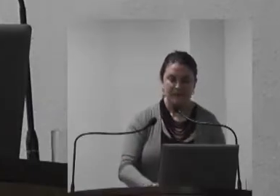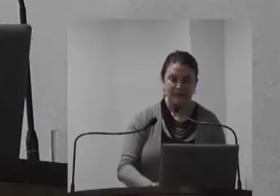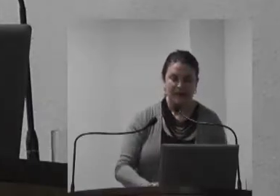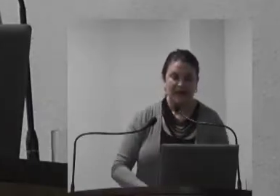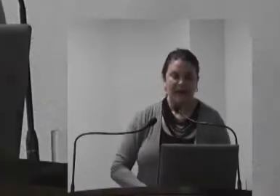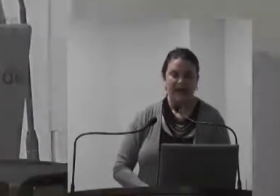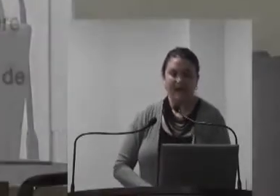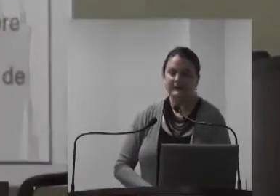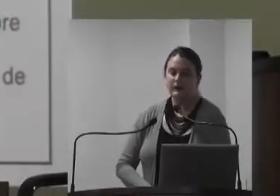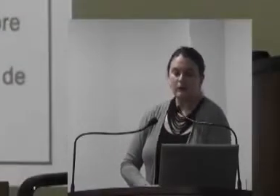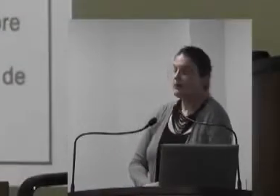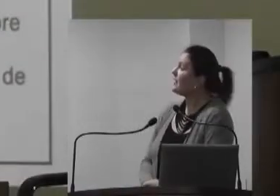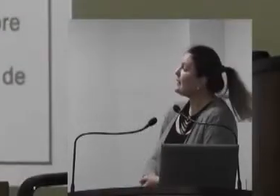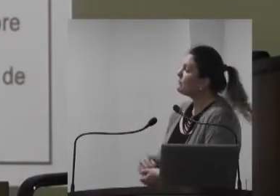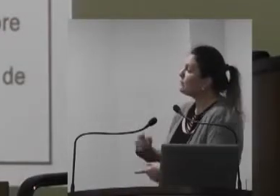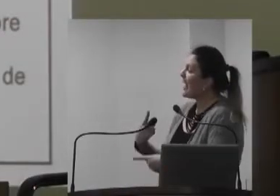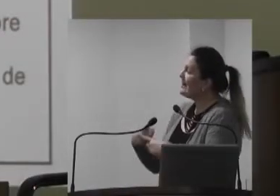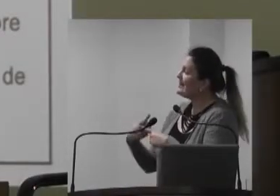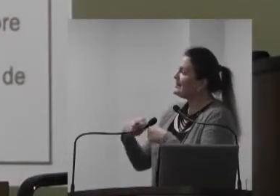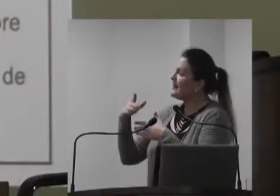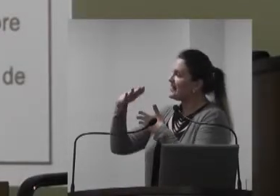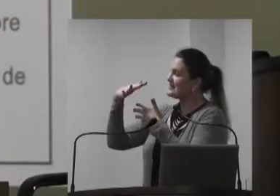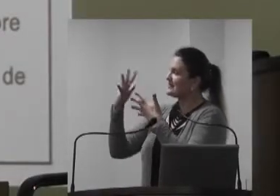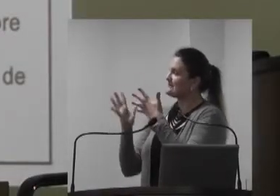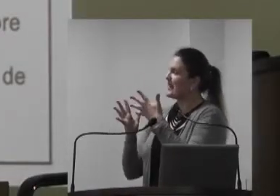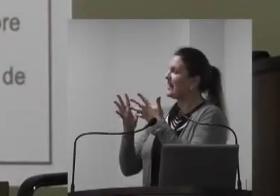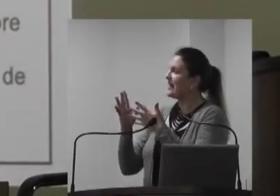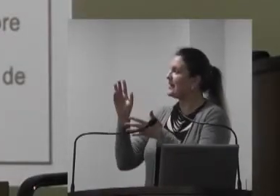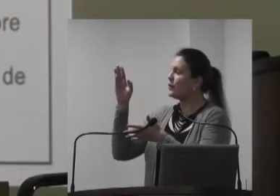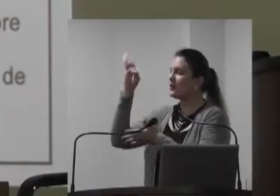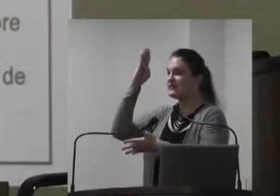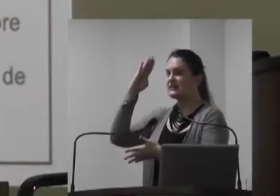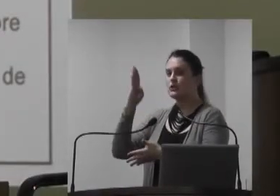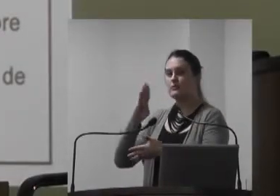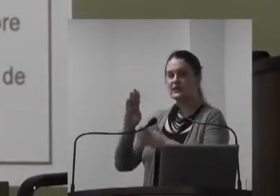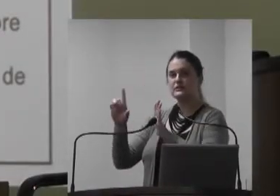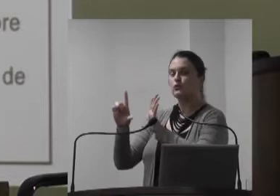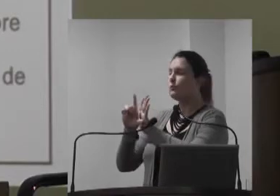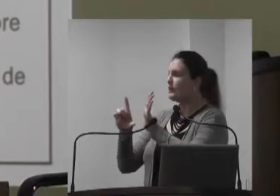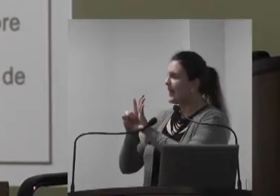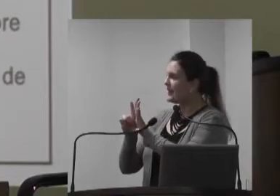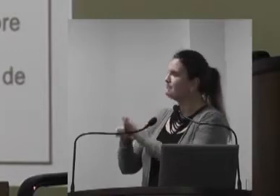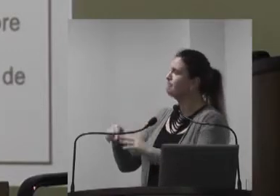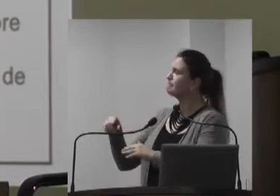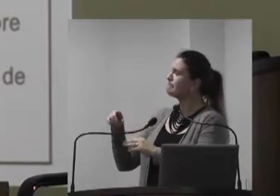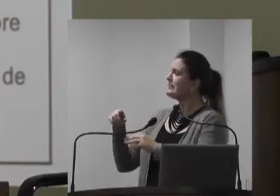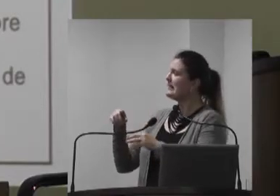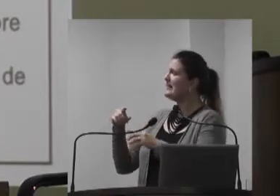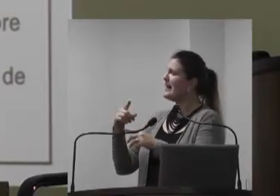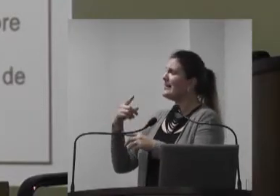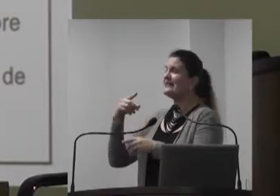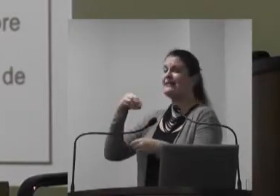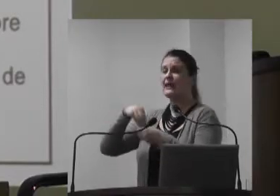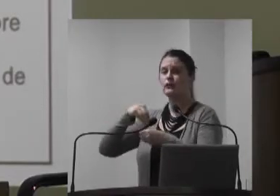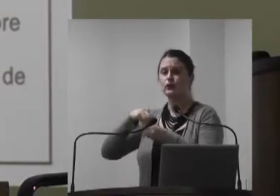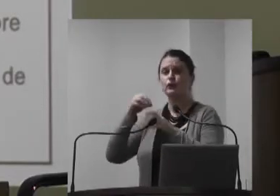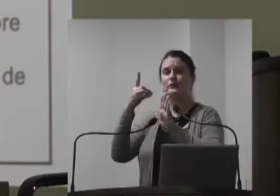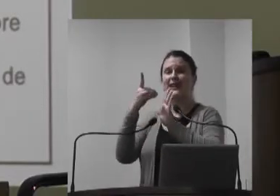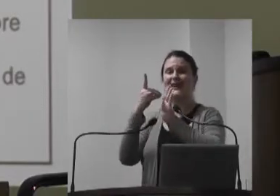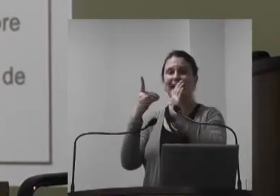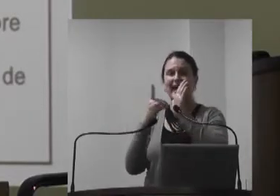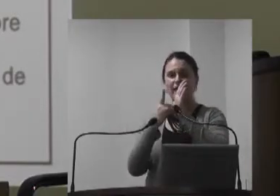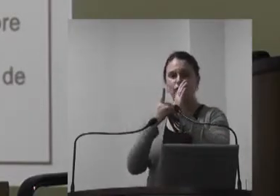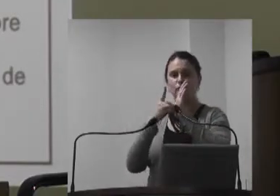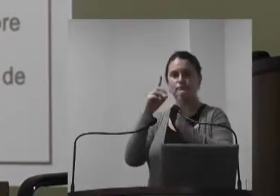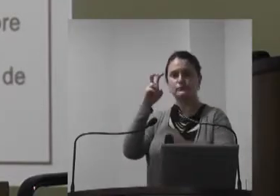Tá? Então, a Libras, né, ela é reconhecida no Brasil como lei, e aí dentro